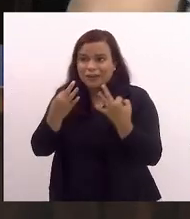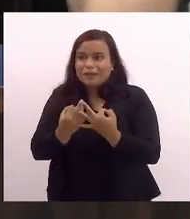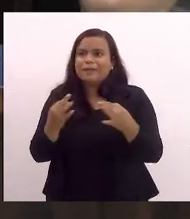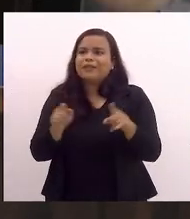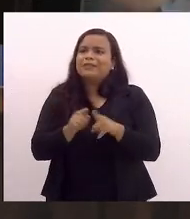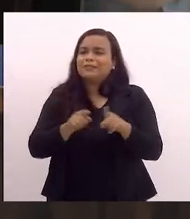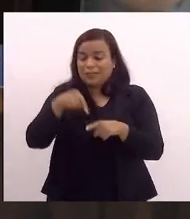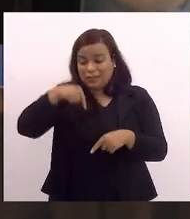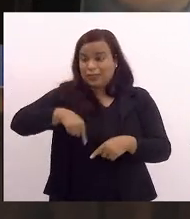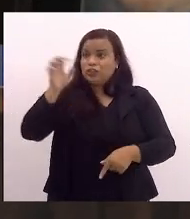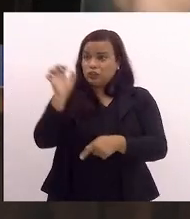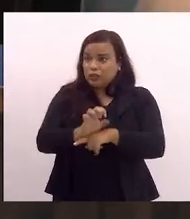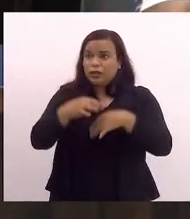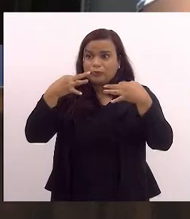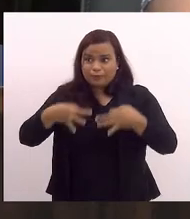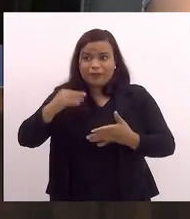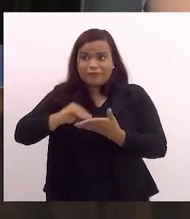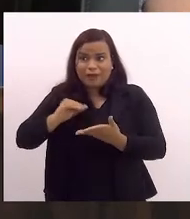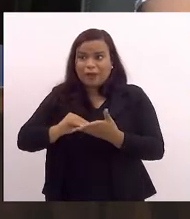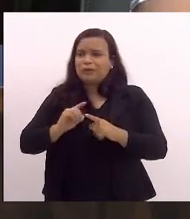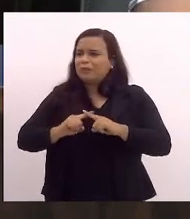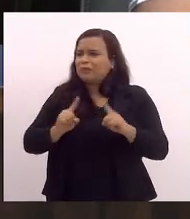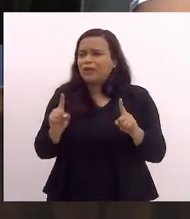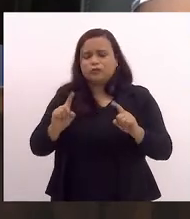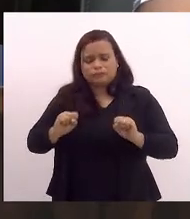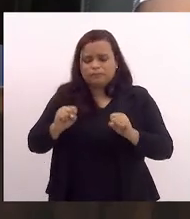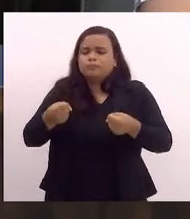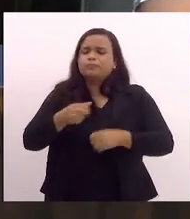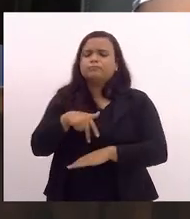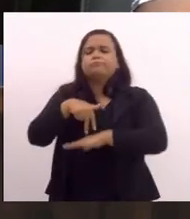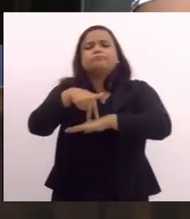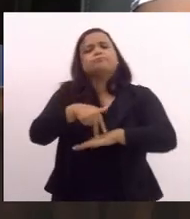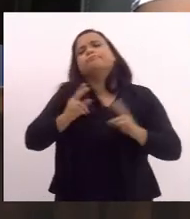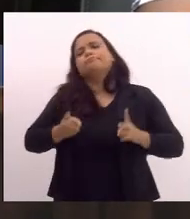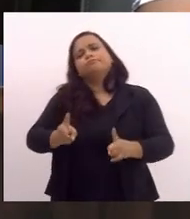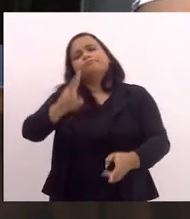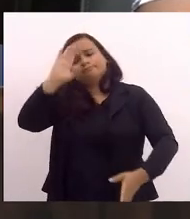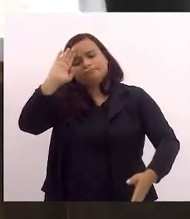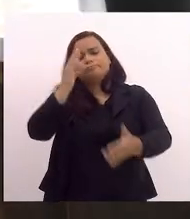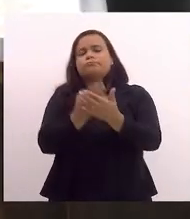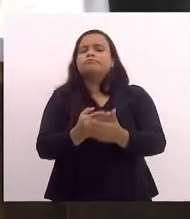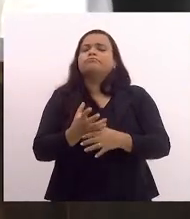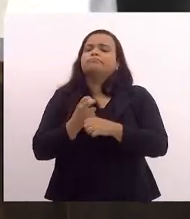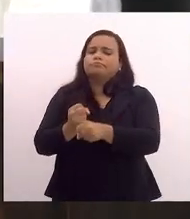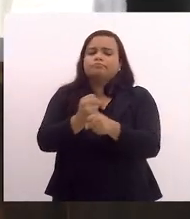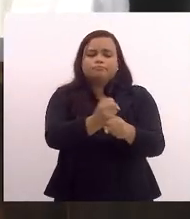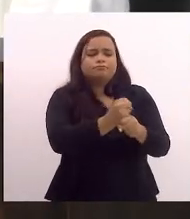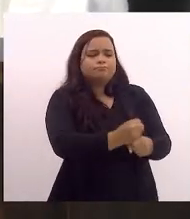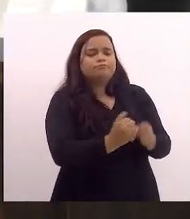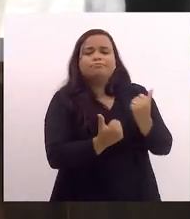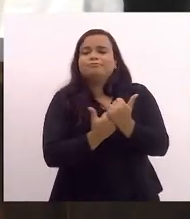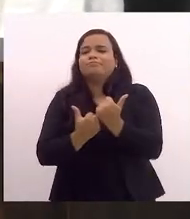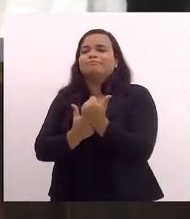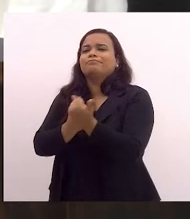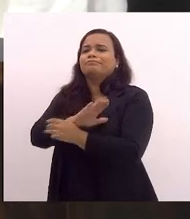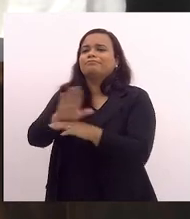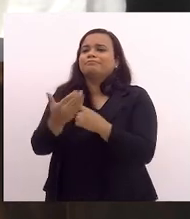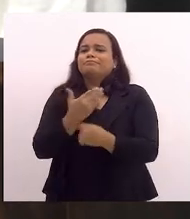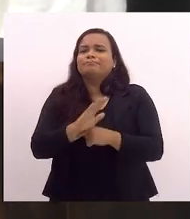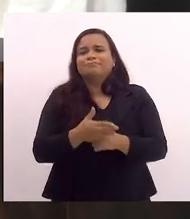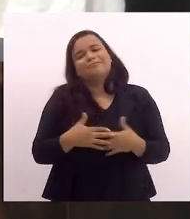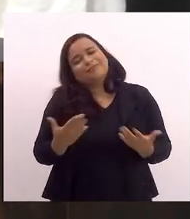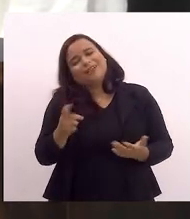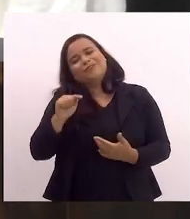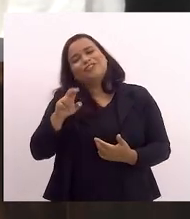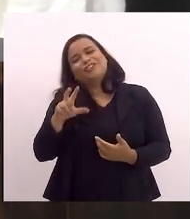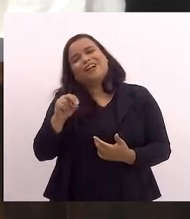Estado, se mantém de pé, se mantém acreditando na sua coletividade, na sua rede de afeto e apoio. Gustavo, meu